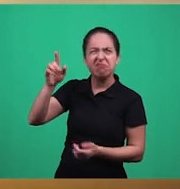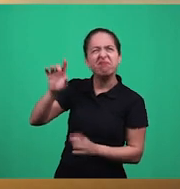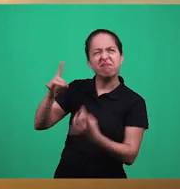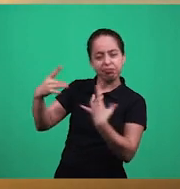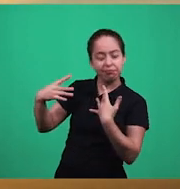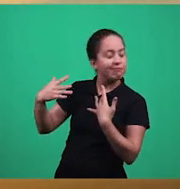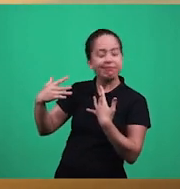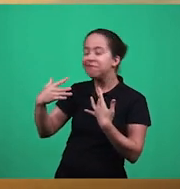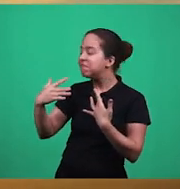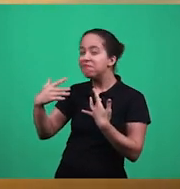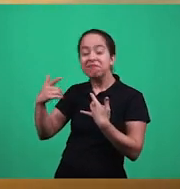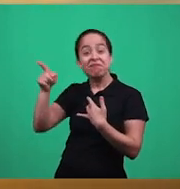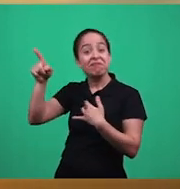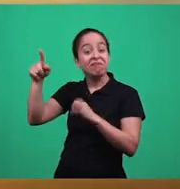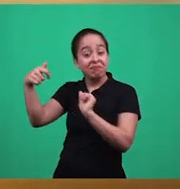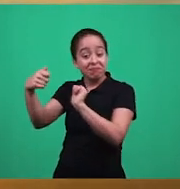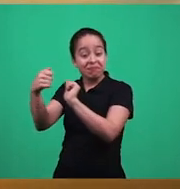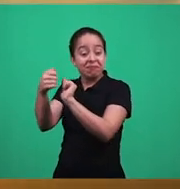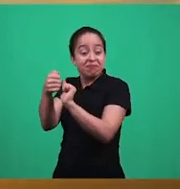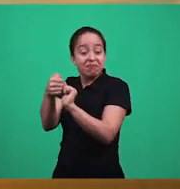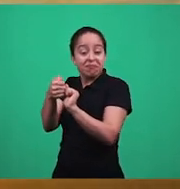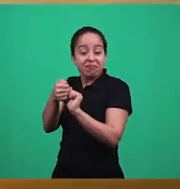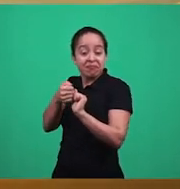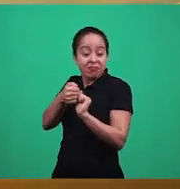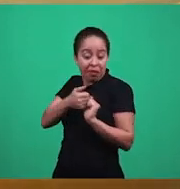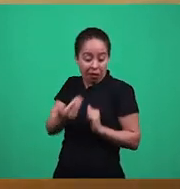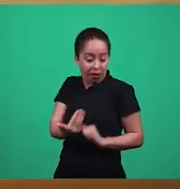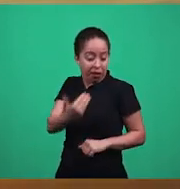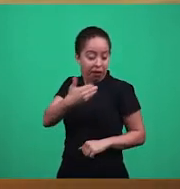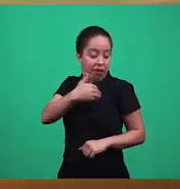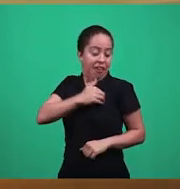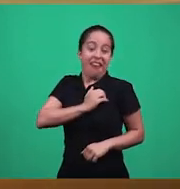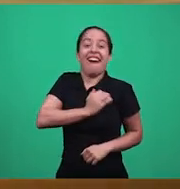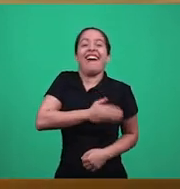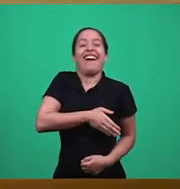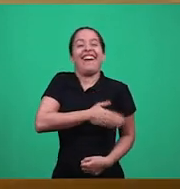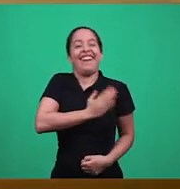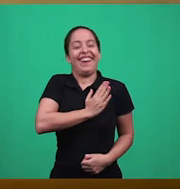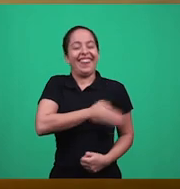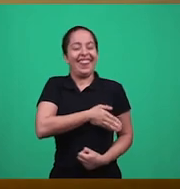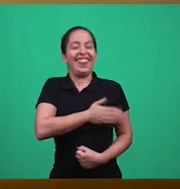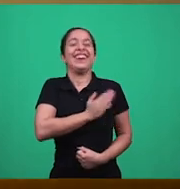vivo está hoje em meu